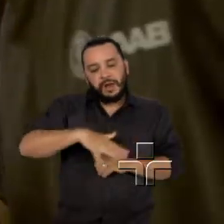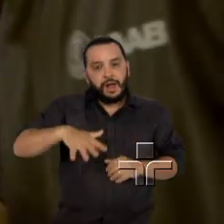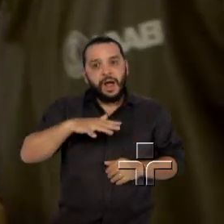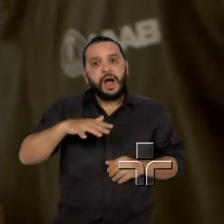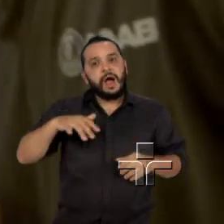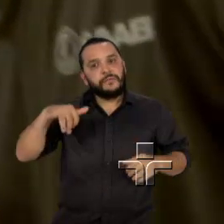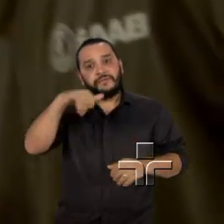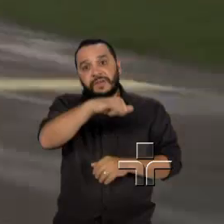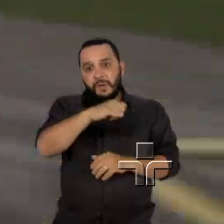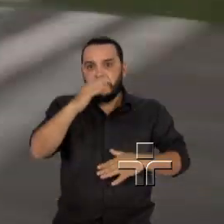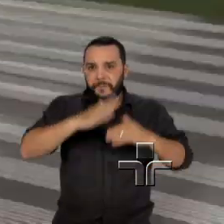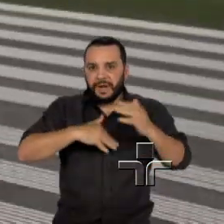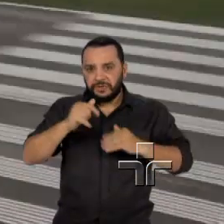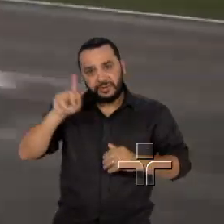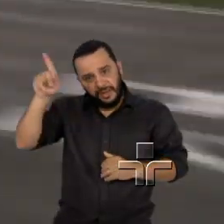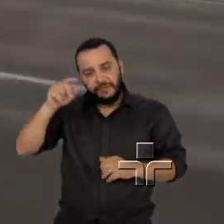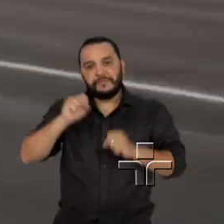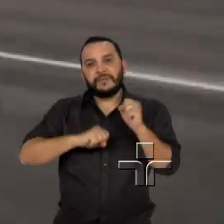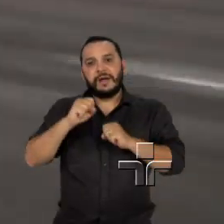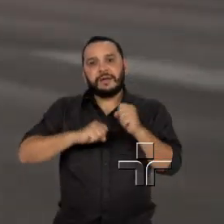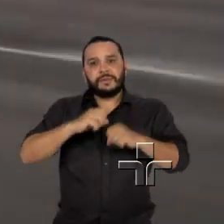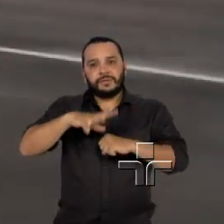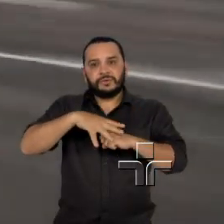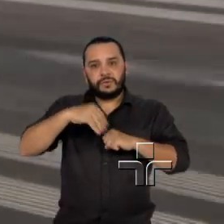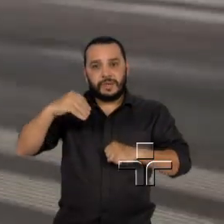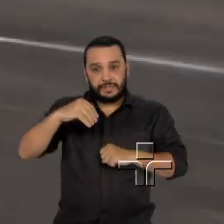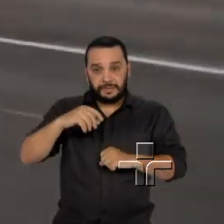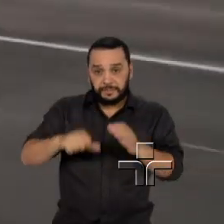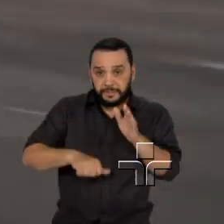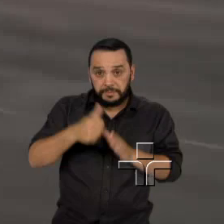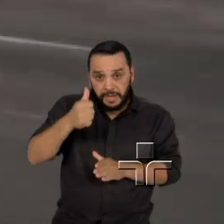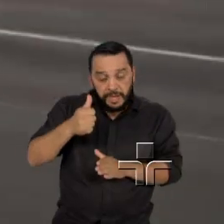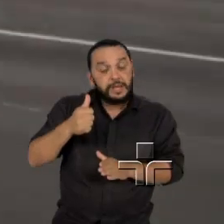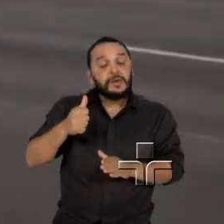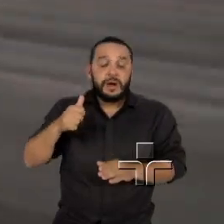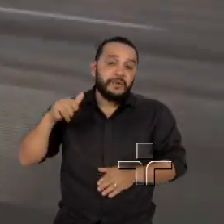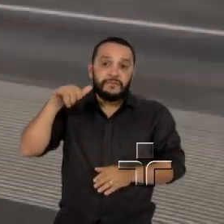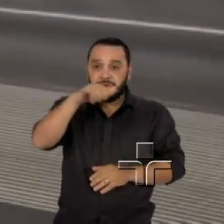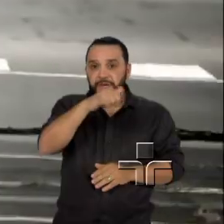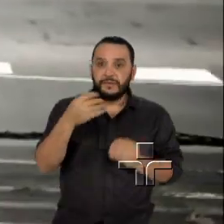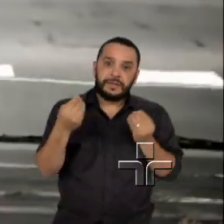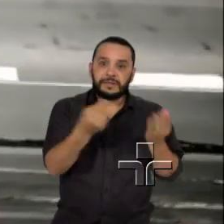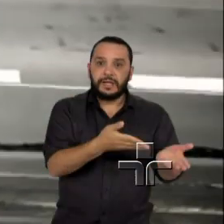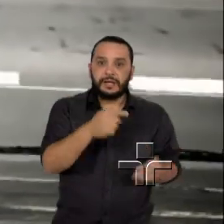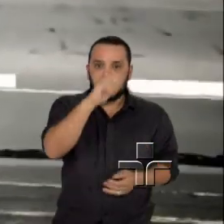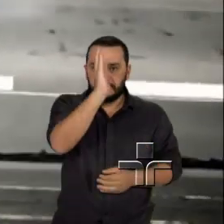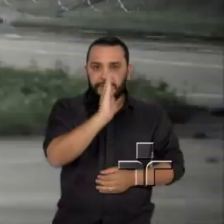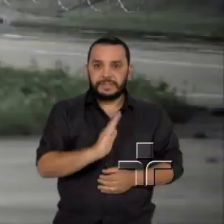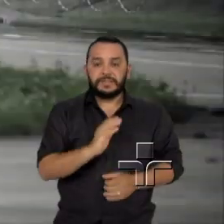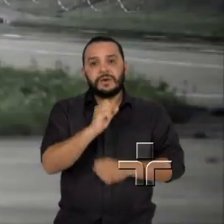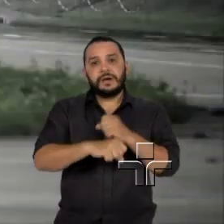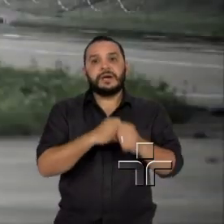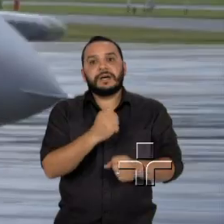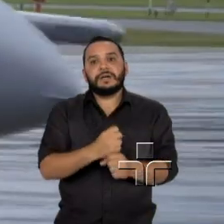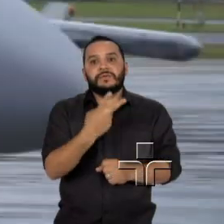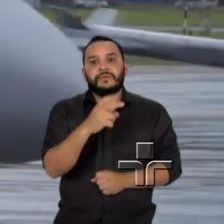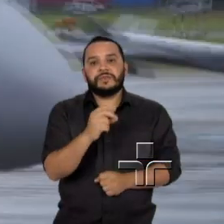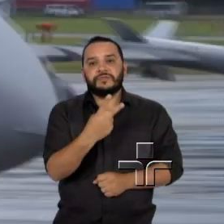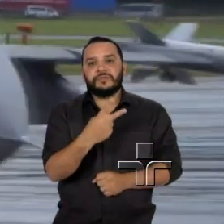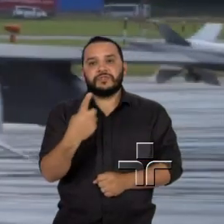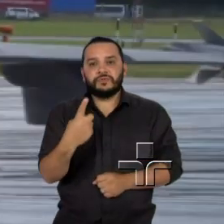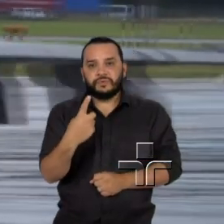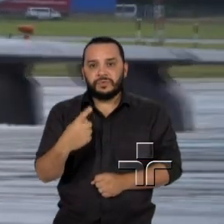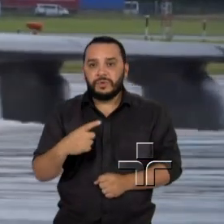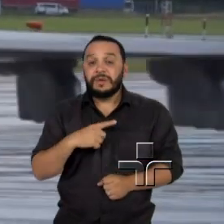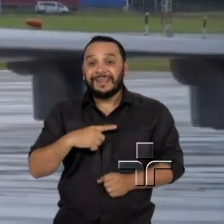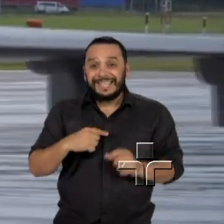na fábrica da Suécia. O primeiro avião de combate será entregue às forças brasileiras em 2021. Os últimos